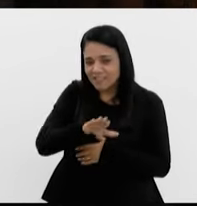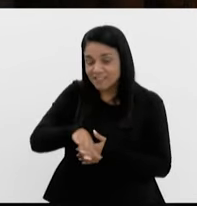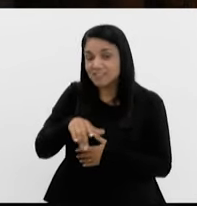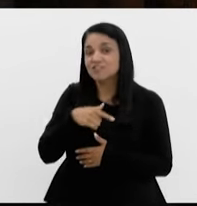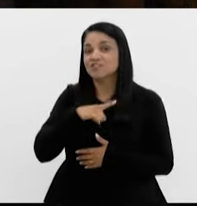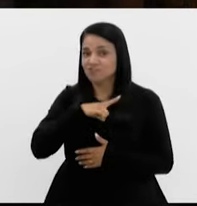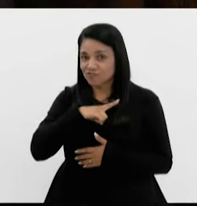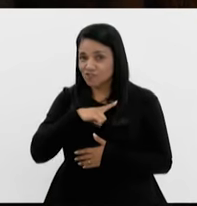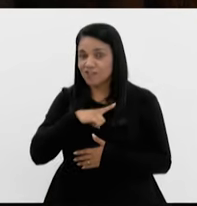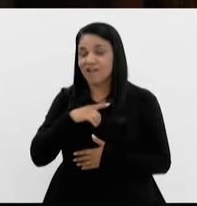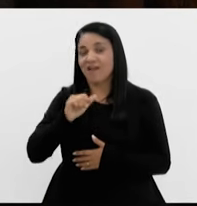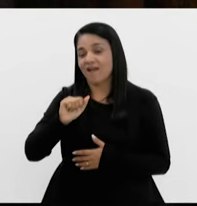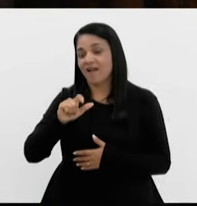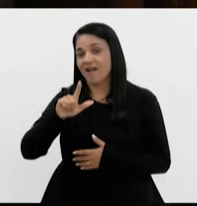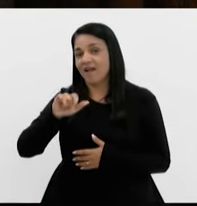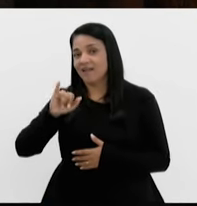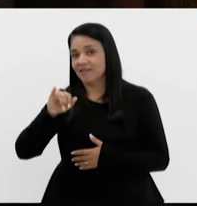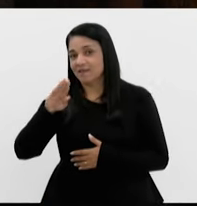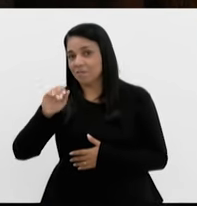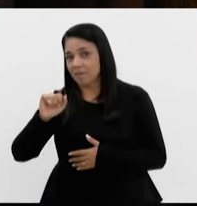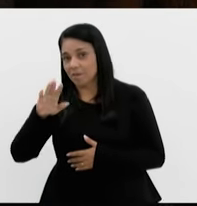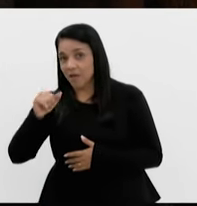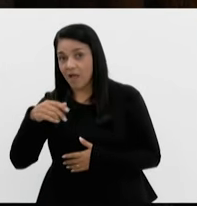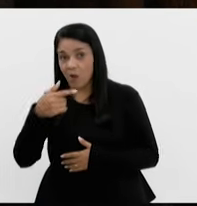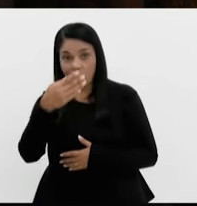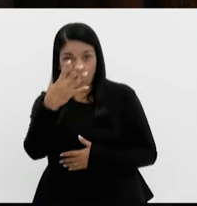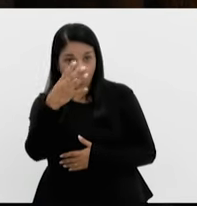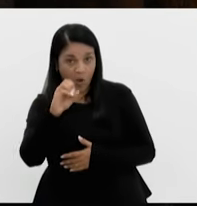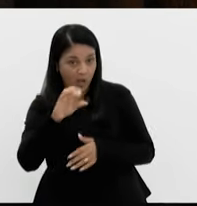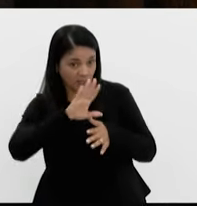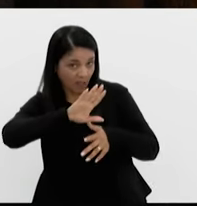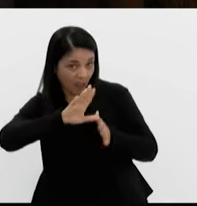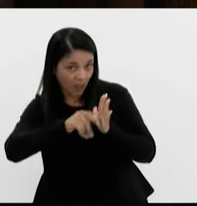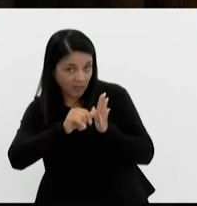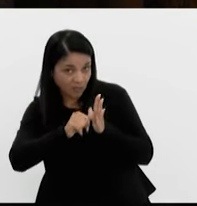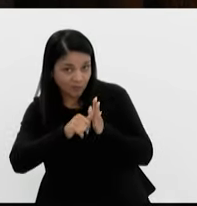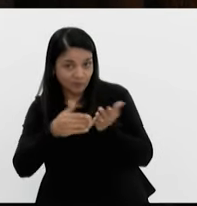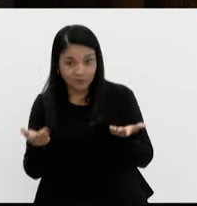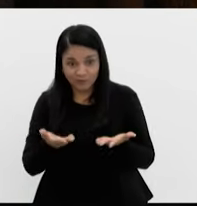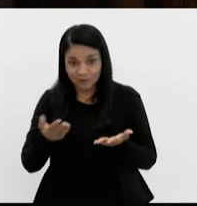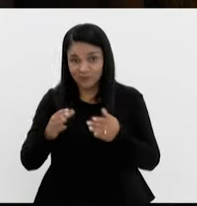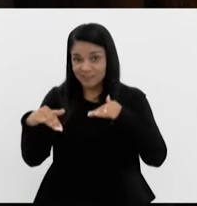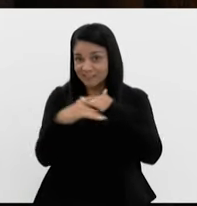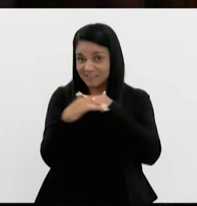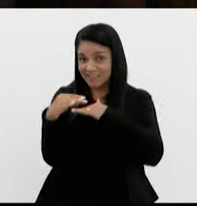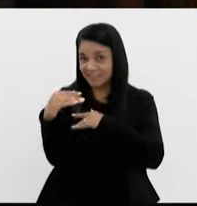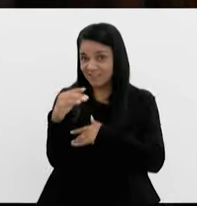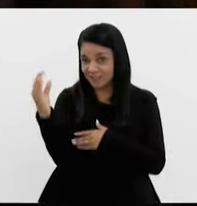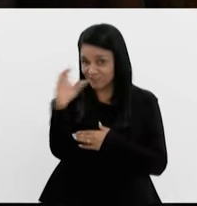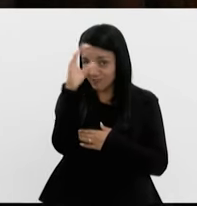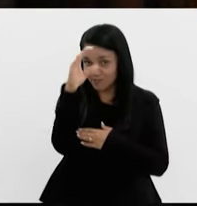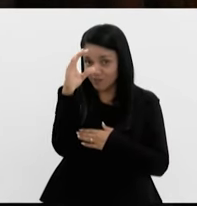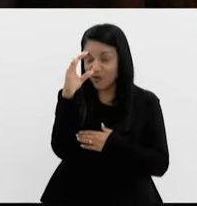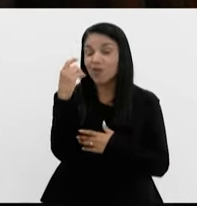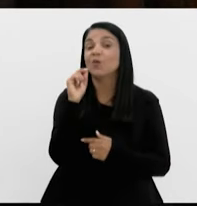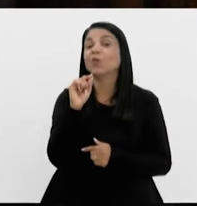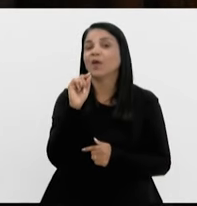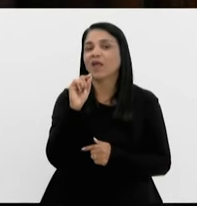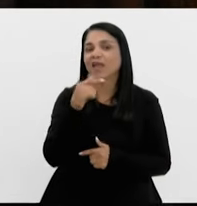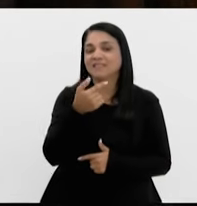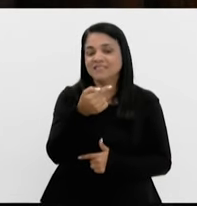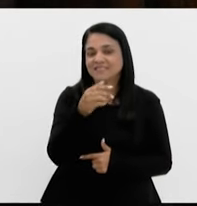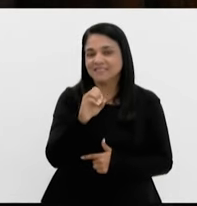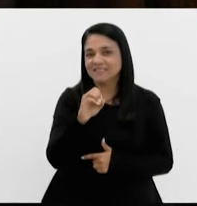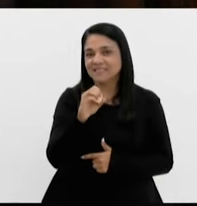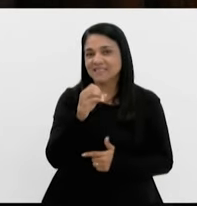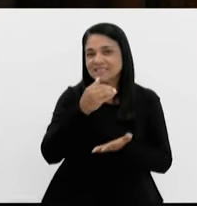Ladrões e não 70 mas na cidade de Niterói são 70 secretarias municipais uma delas criada para